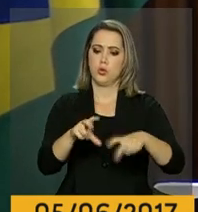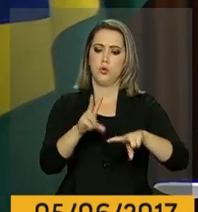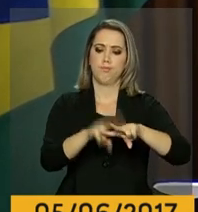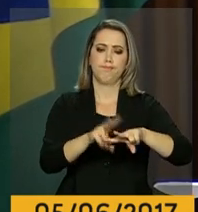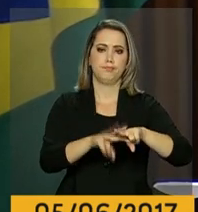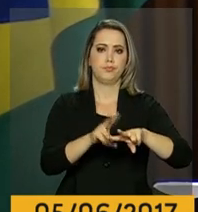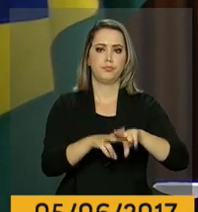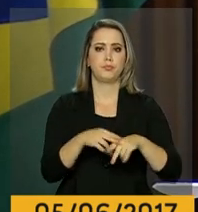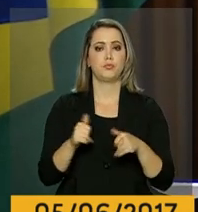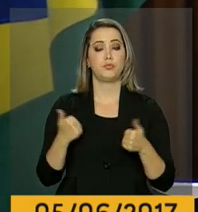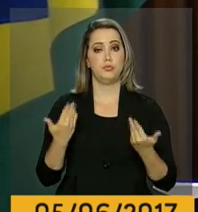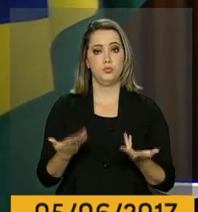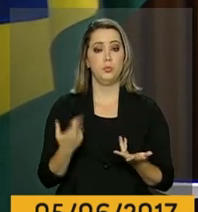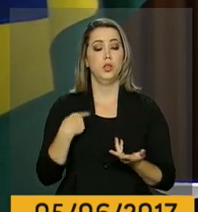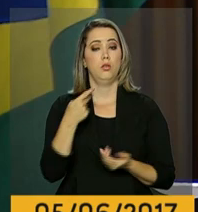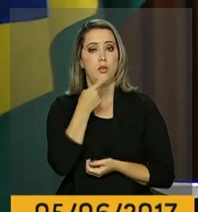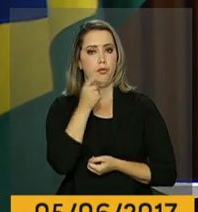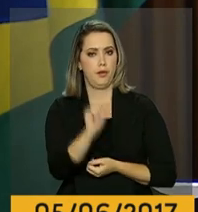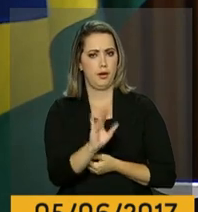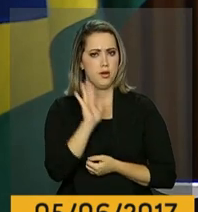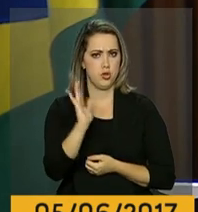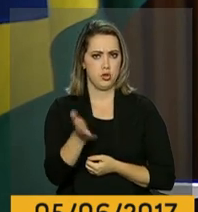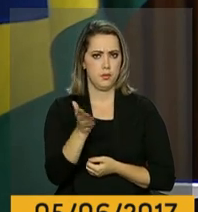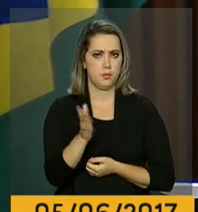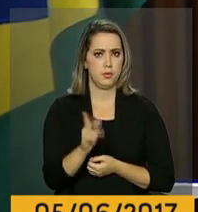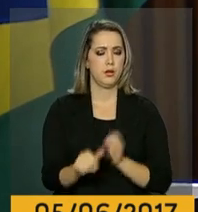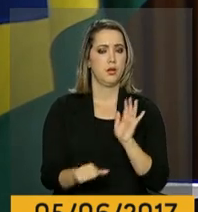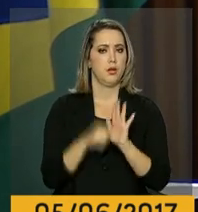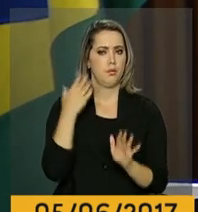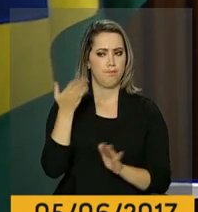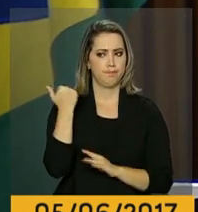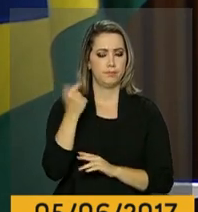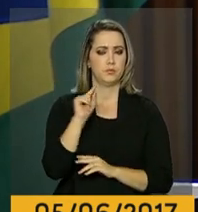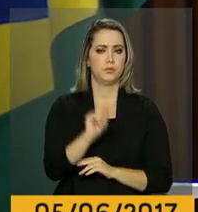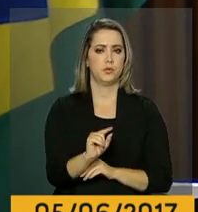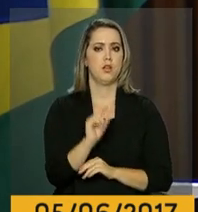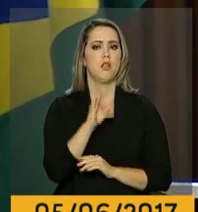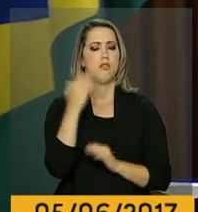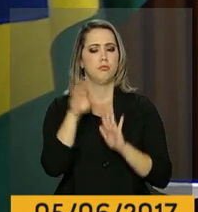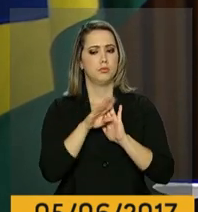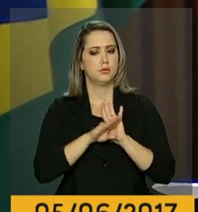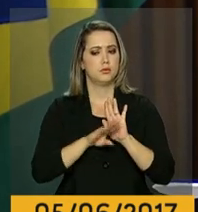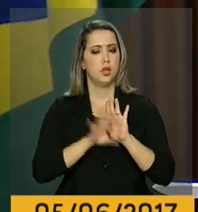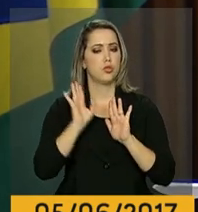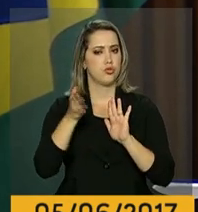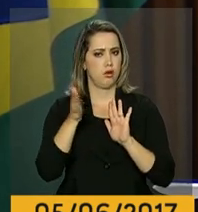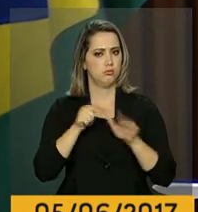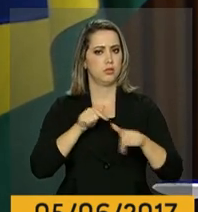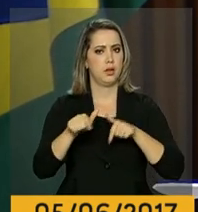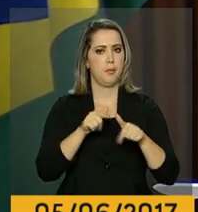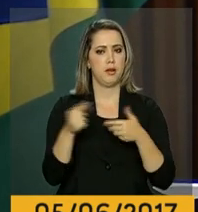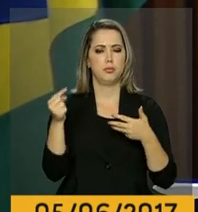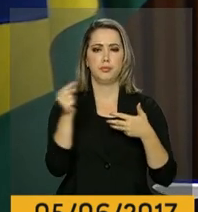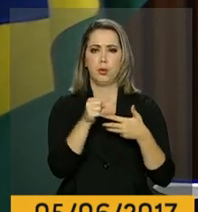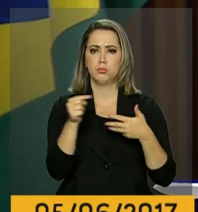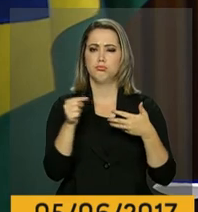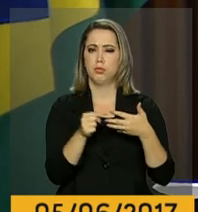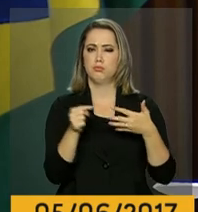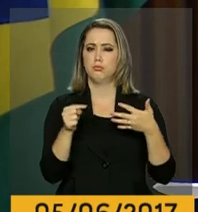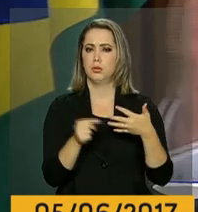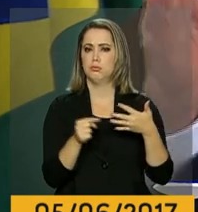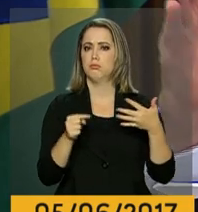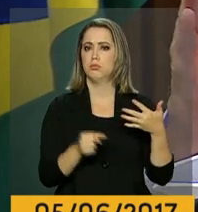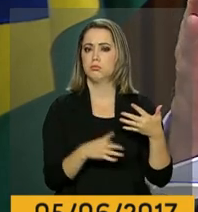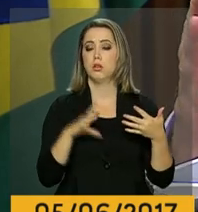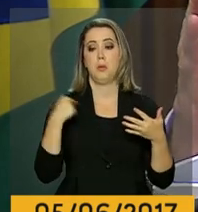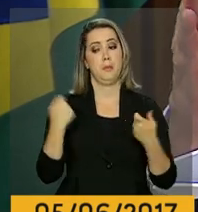país muito bem eu dizia que no primeiro momento estas coisas foram feitas pontualmente não é de